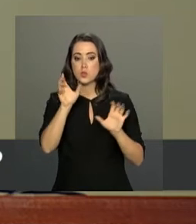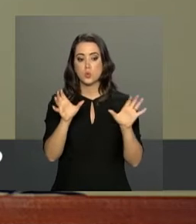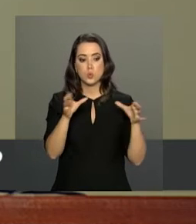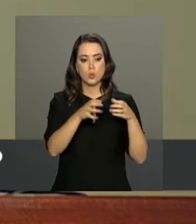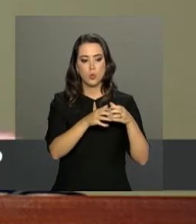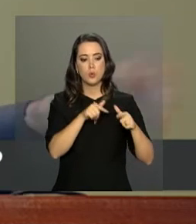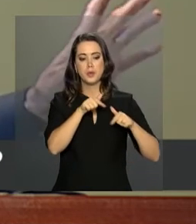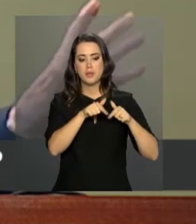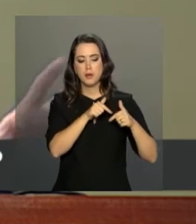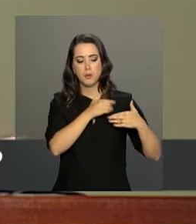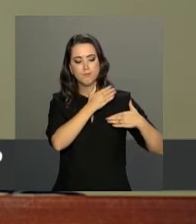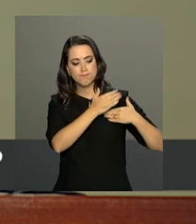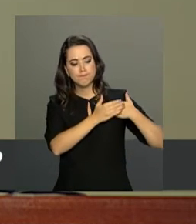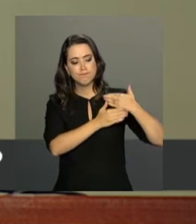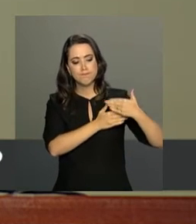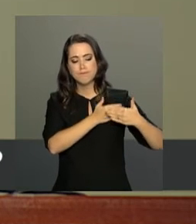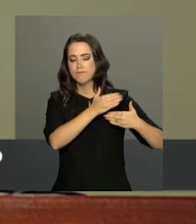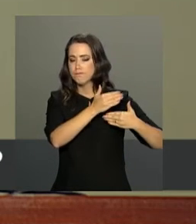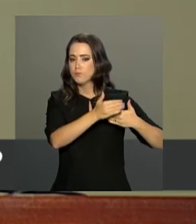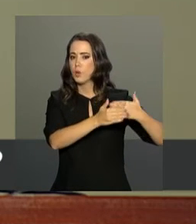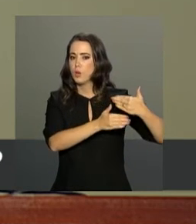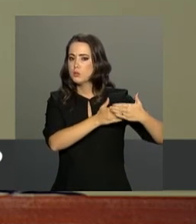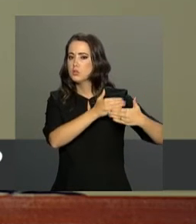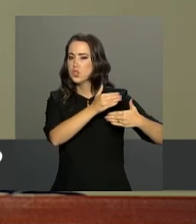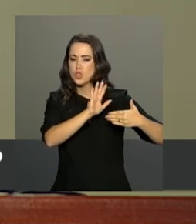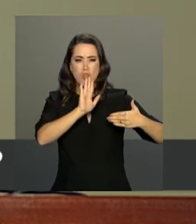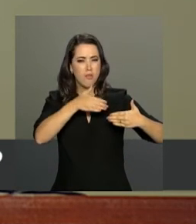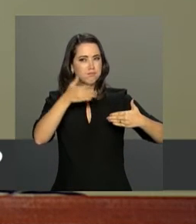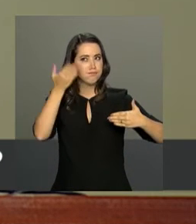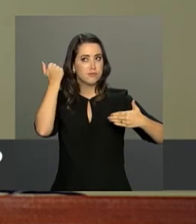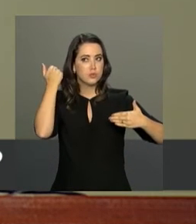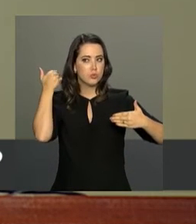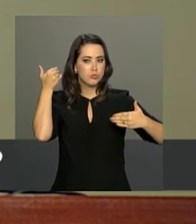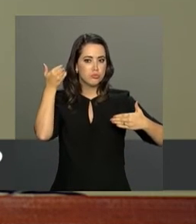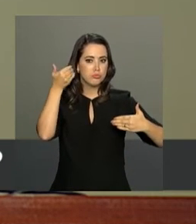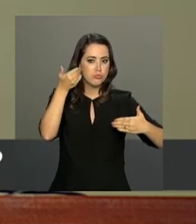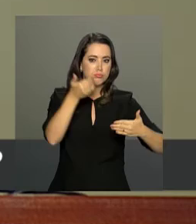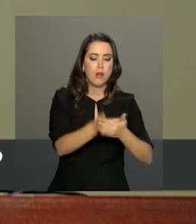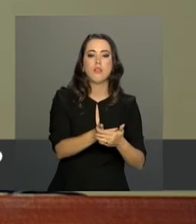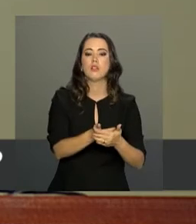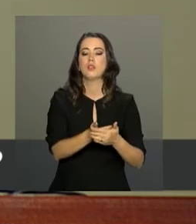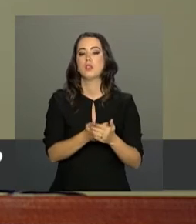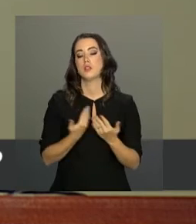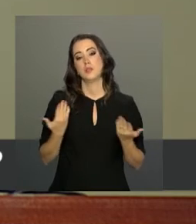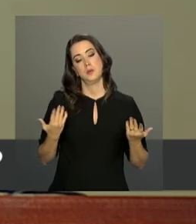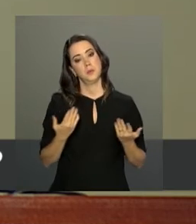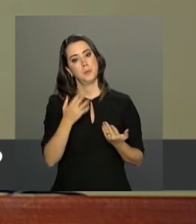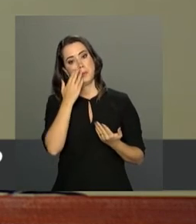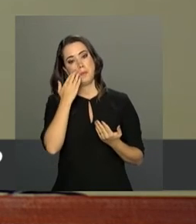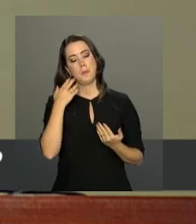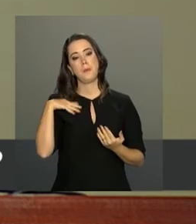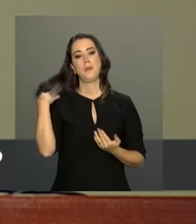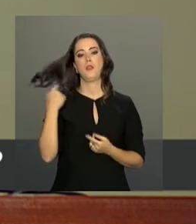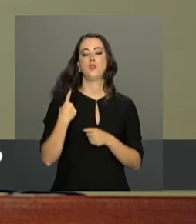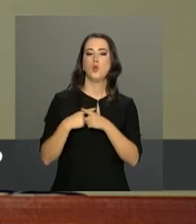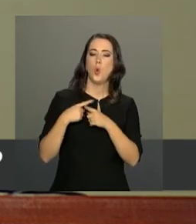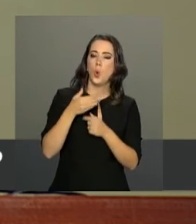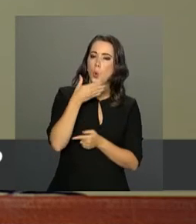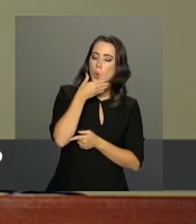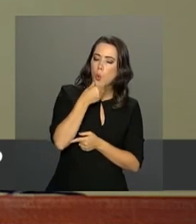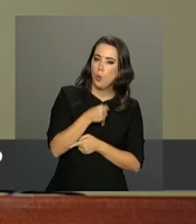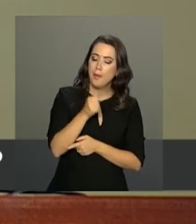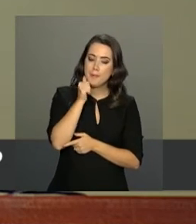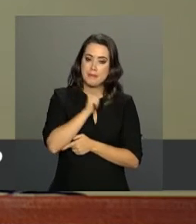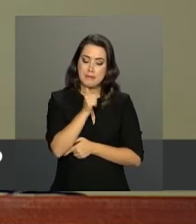como aqui mencionou o doutor rachid é graças à determinação de homens e